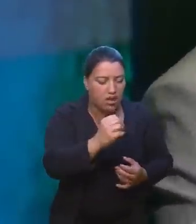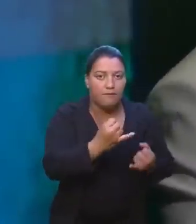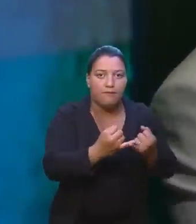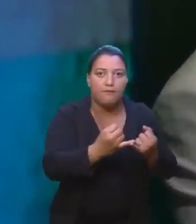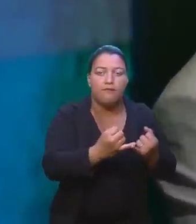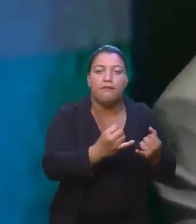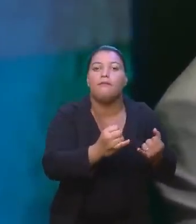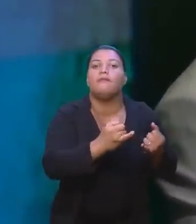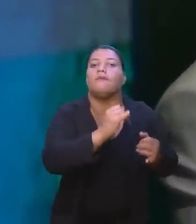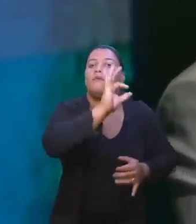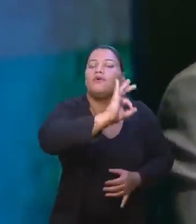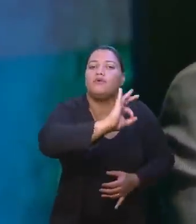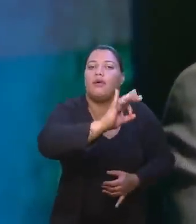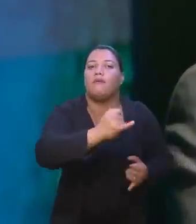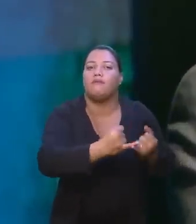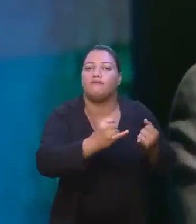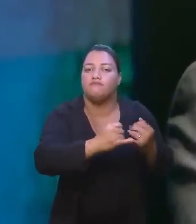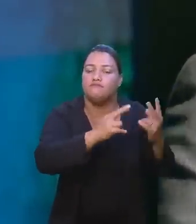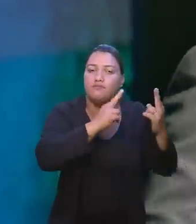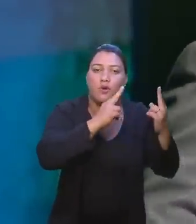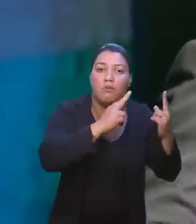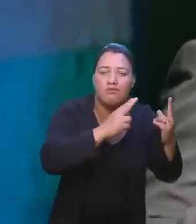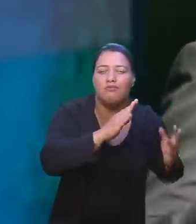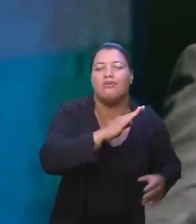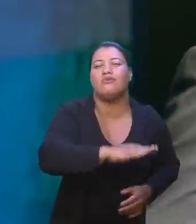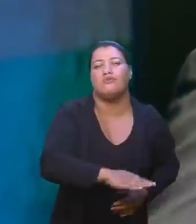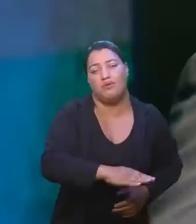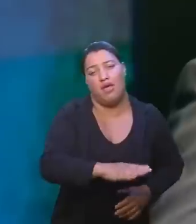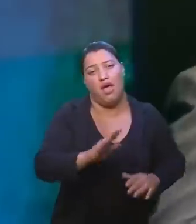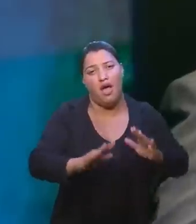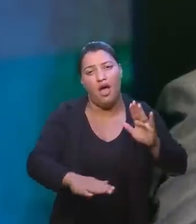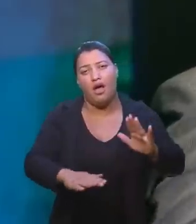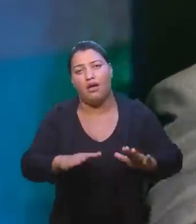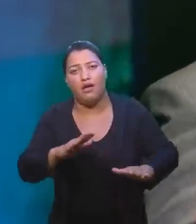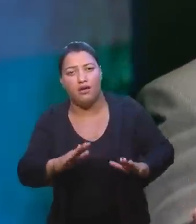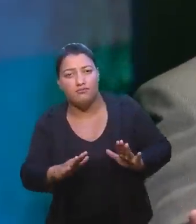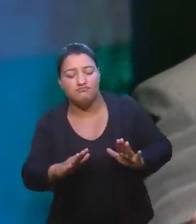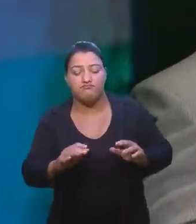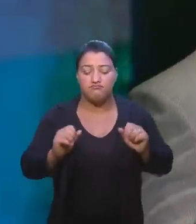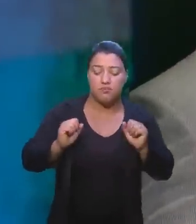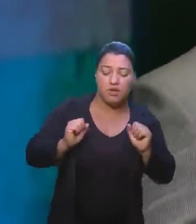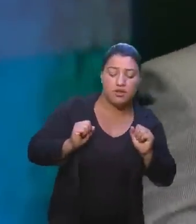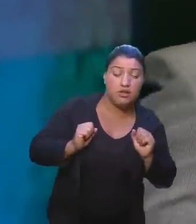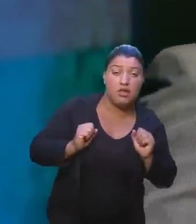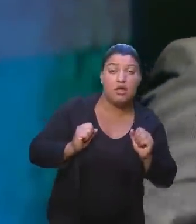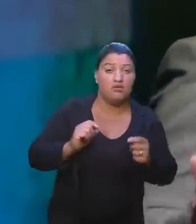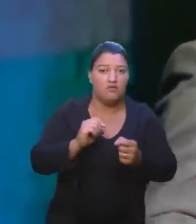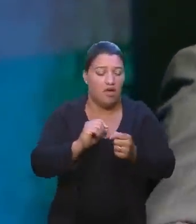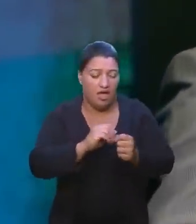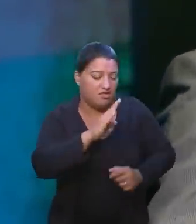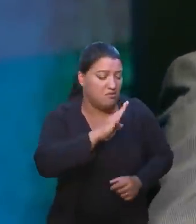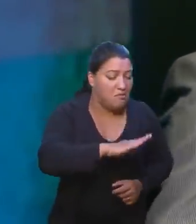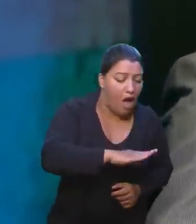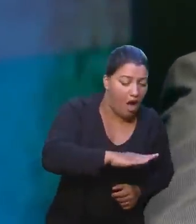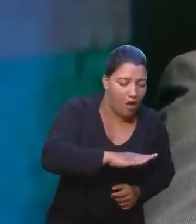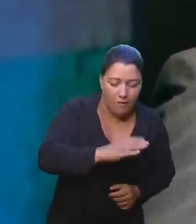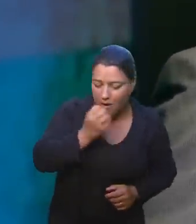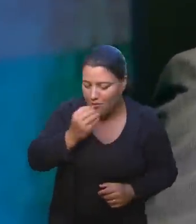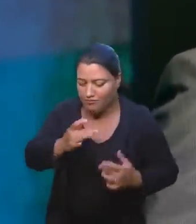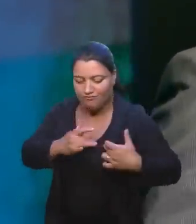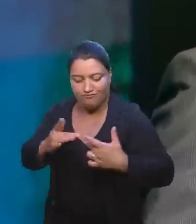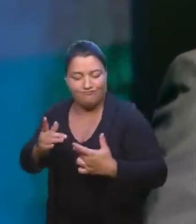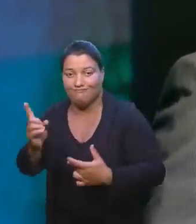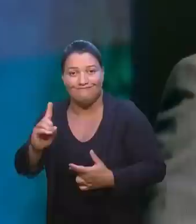caracterizam por esse tipo de maldade. Às vezes são mais neutros, são mais indiferentes, não fazem o mal, mas também não fazem o bem.